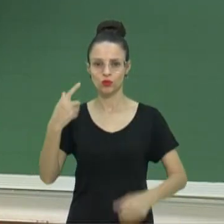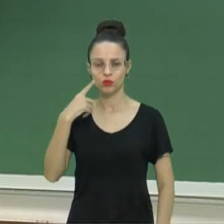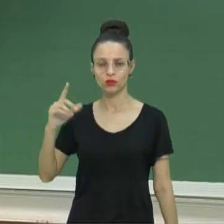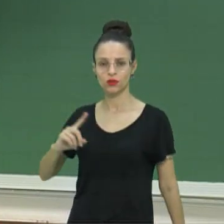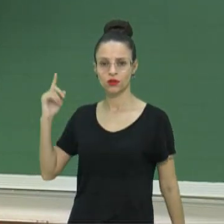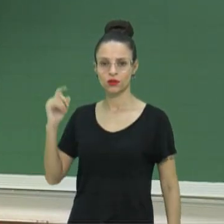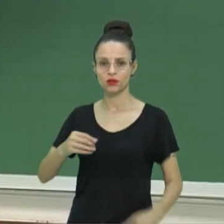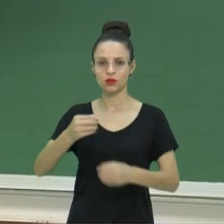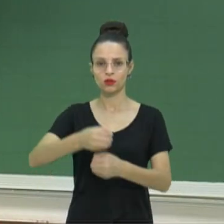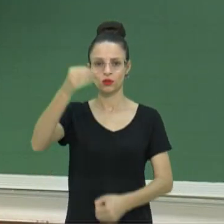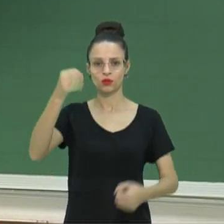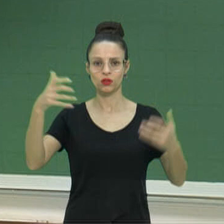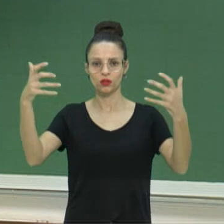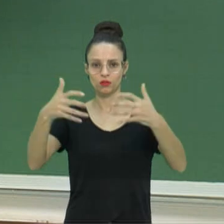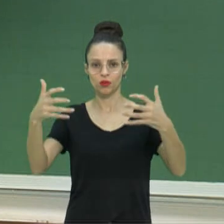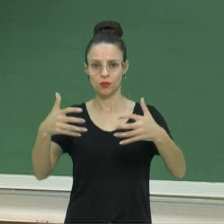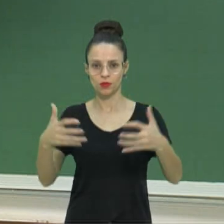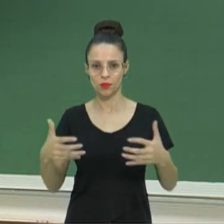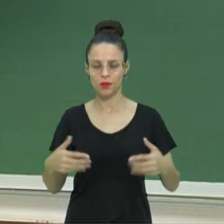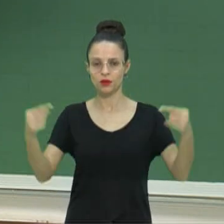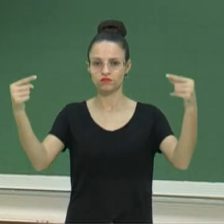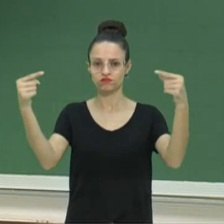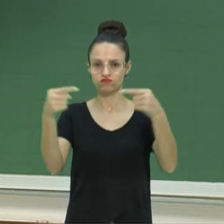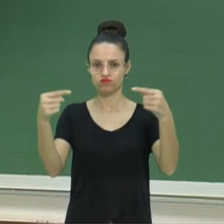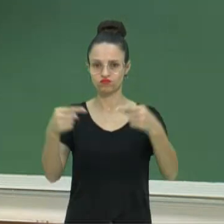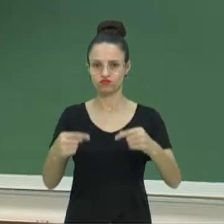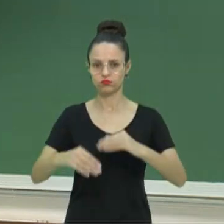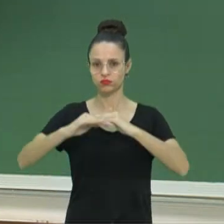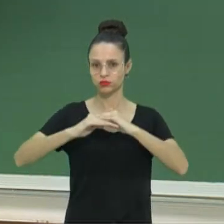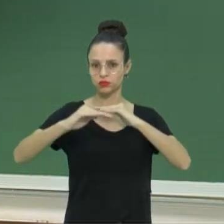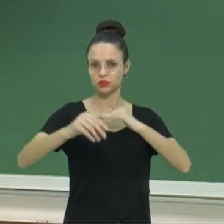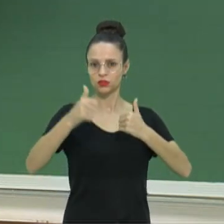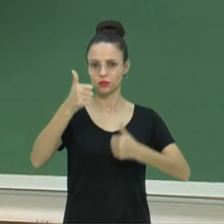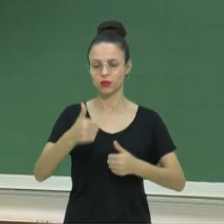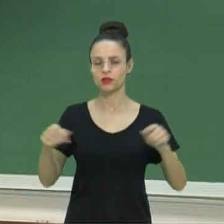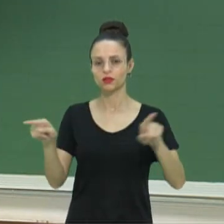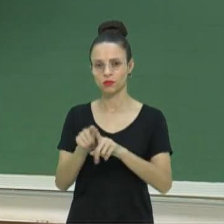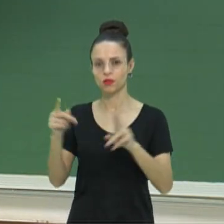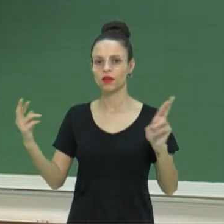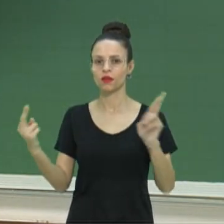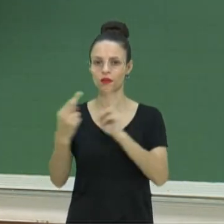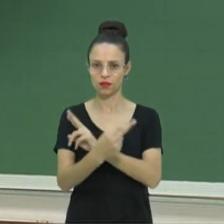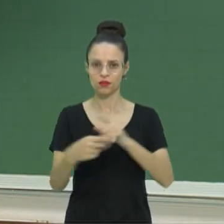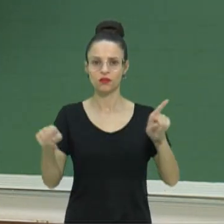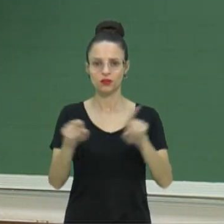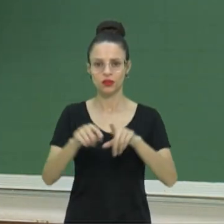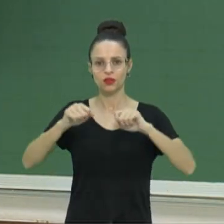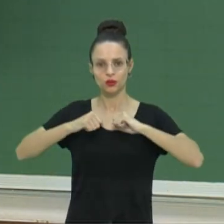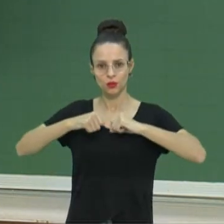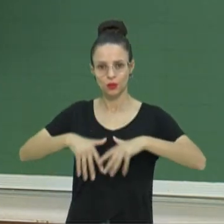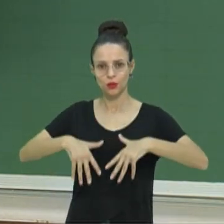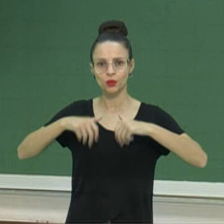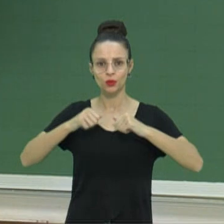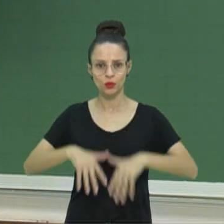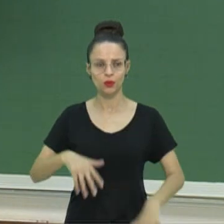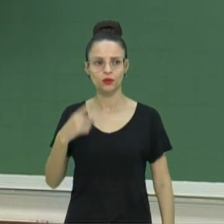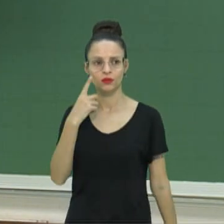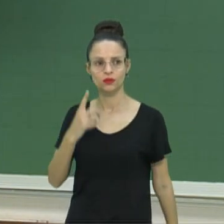coluna vertebral na pelve, então vai fazer essa estabilização. Também tem relação com a respiração, né? Então, tem